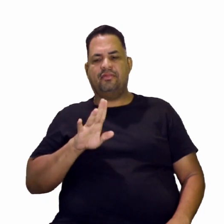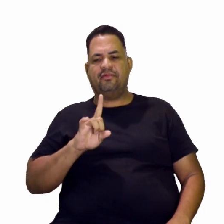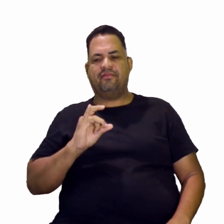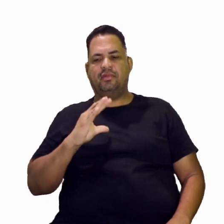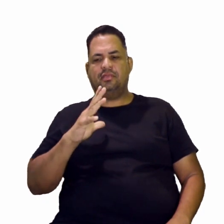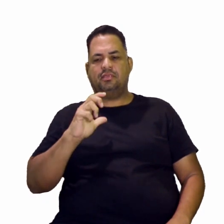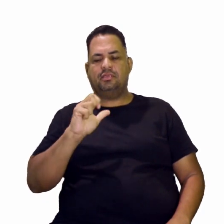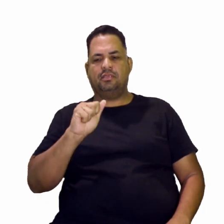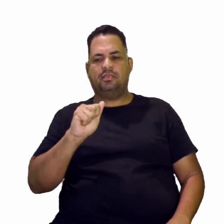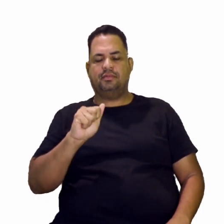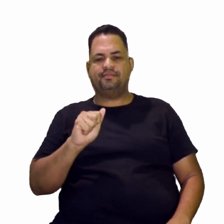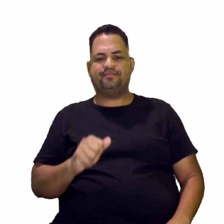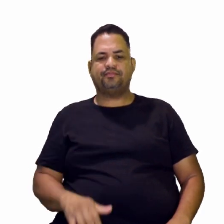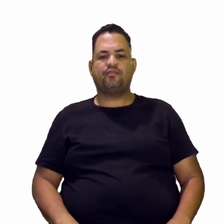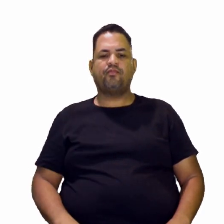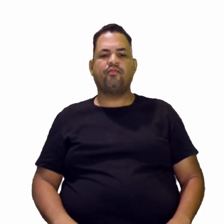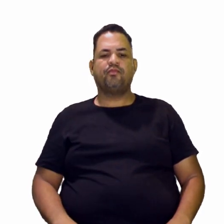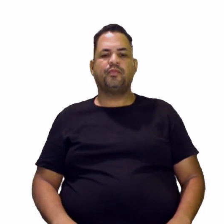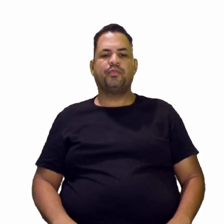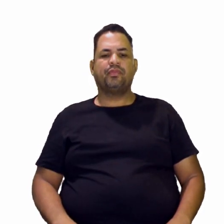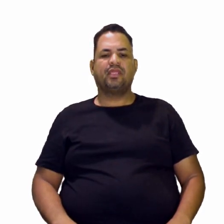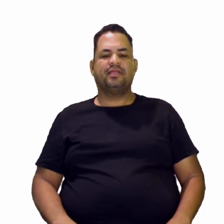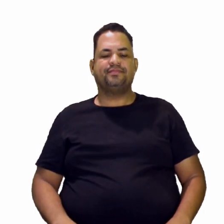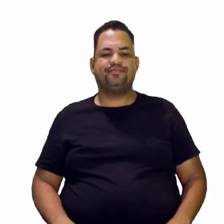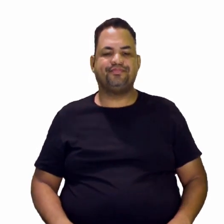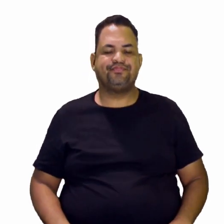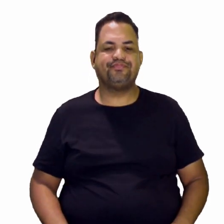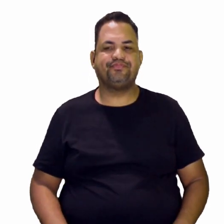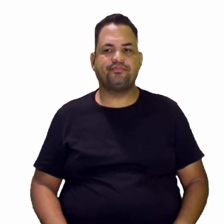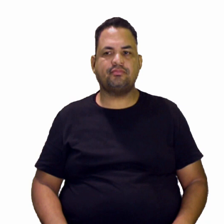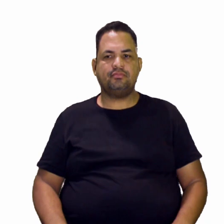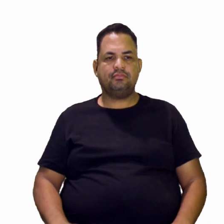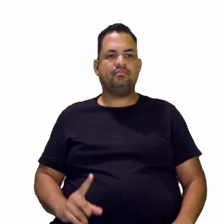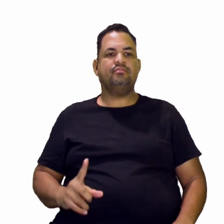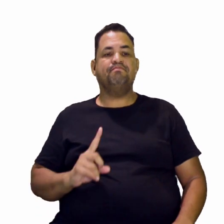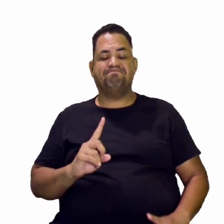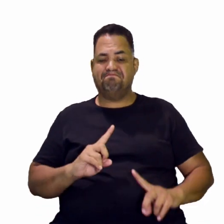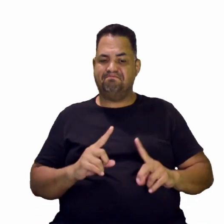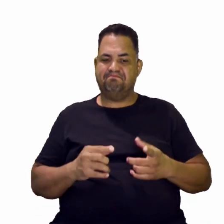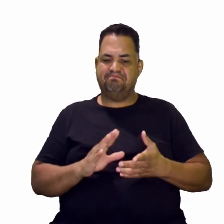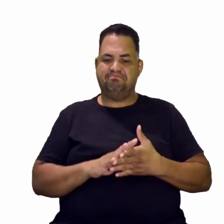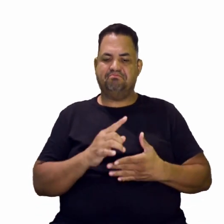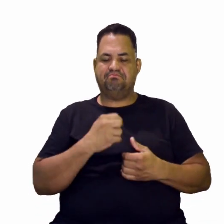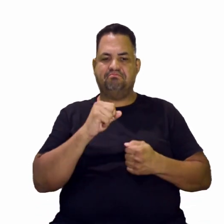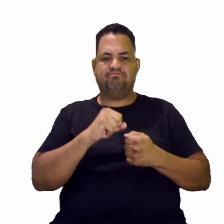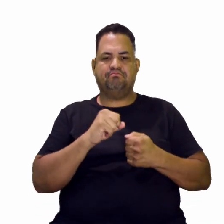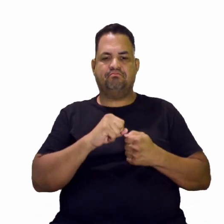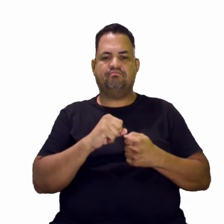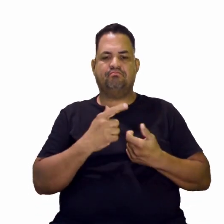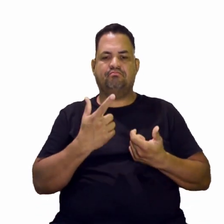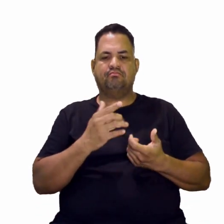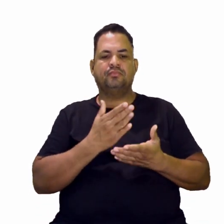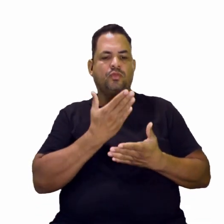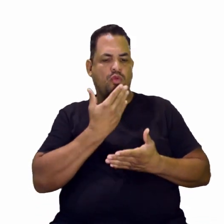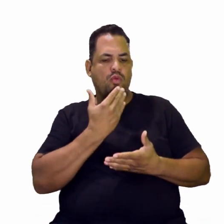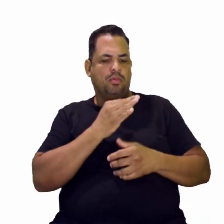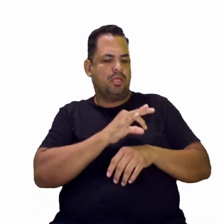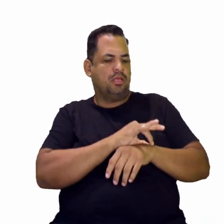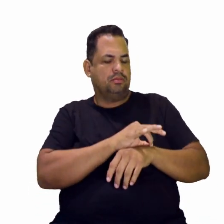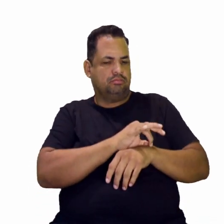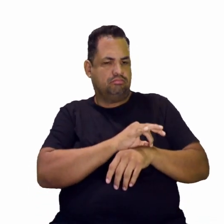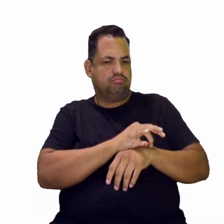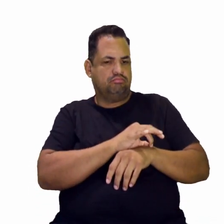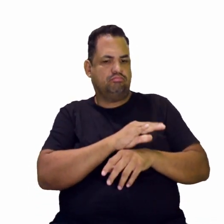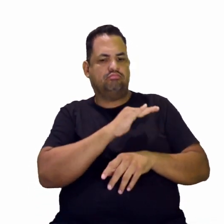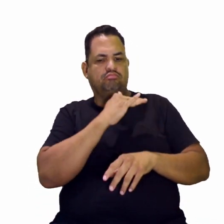sobrevivência. Tá bom? Ah, professor, mas ainda bem que a gente não faz isso, né? Claro que faz. Você não come carne, você